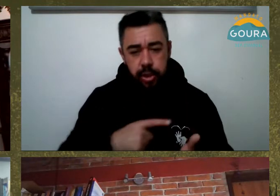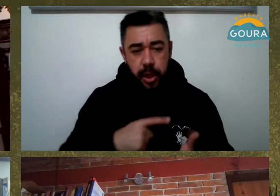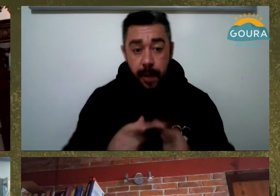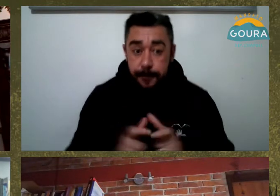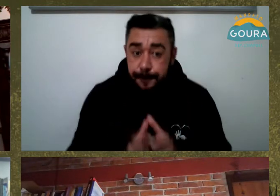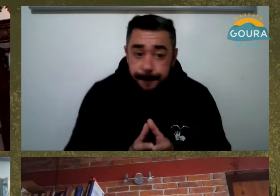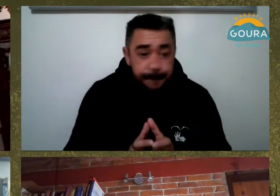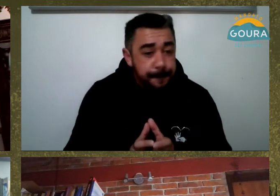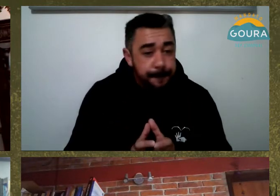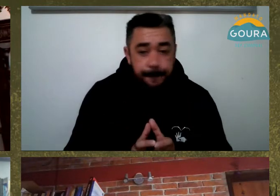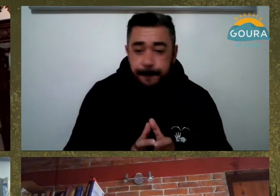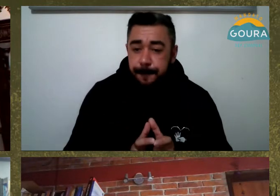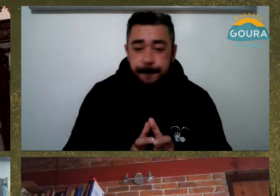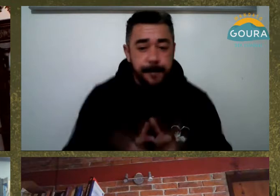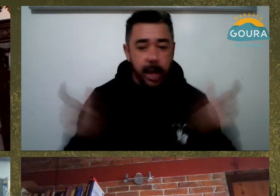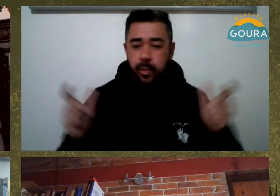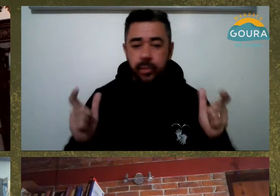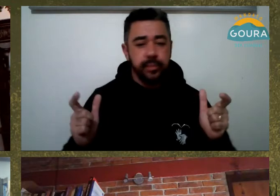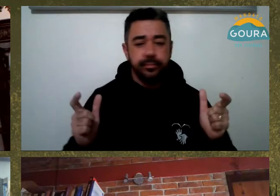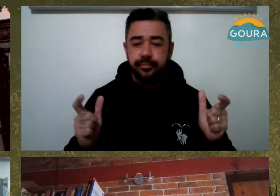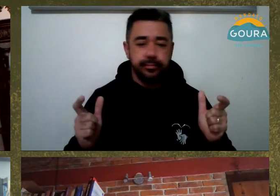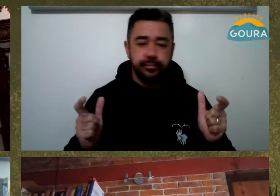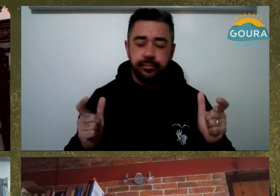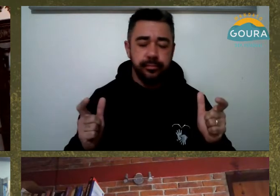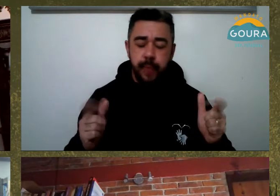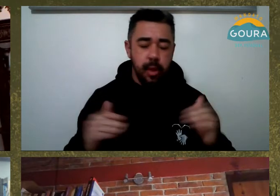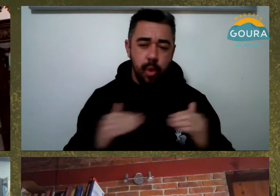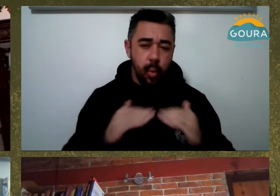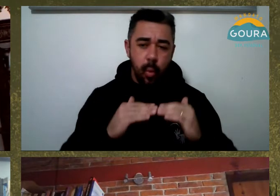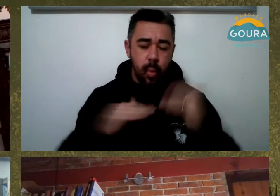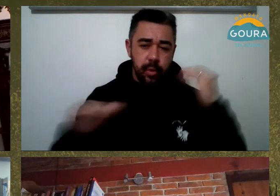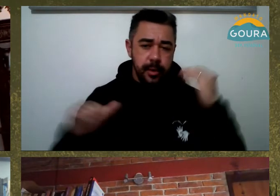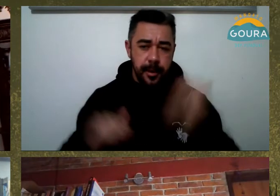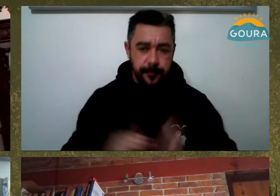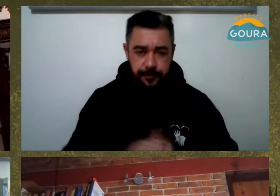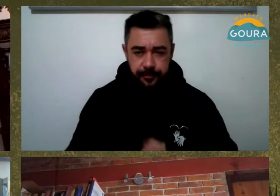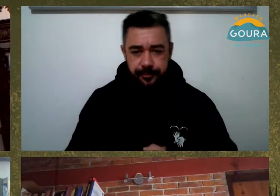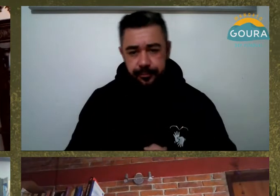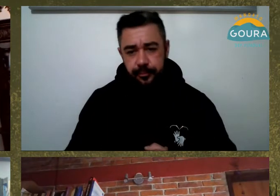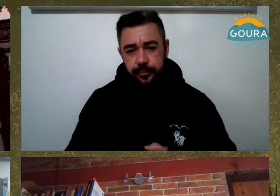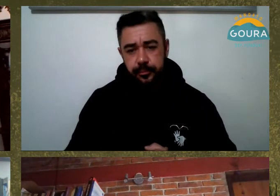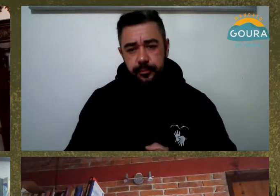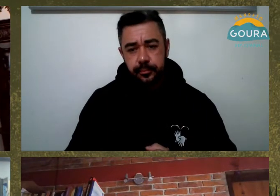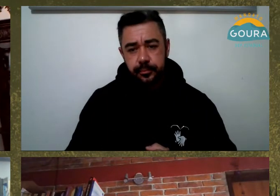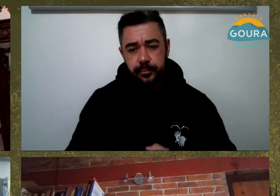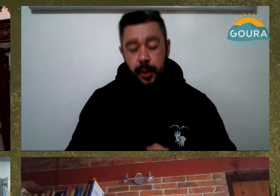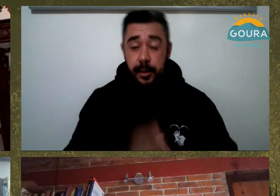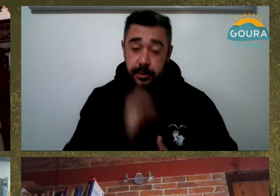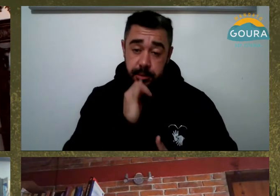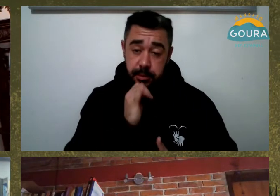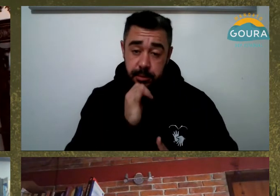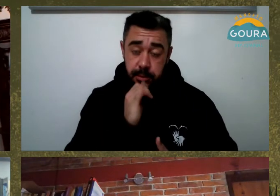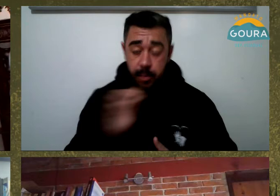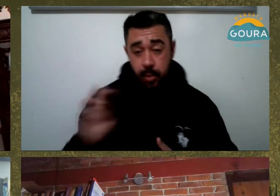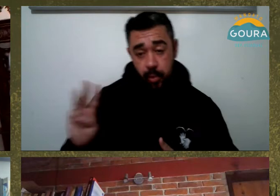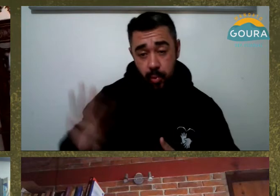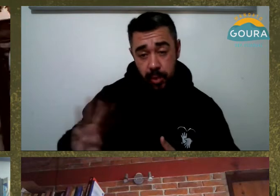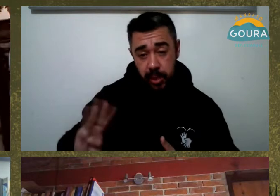não estavam de acordo. O whisky era mais barato do que a